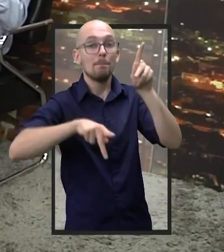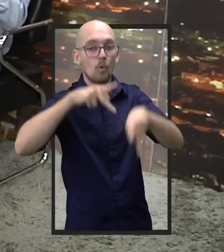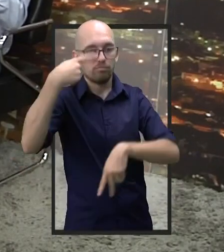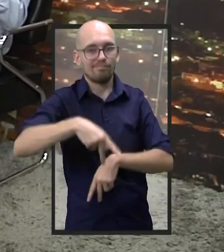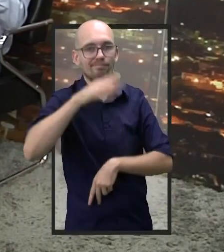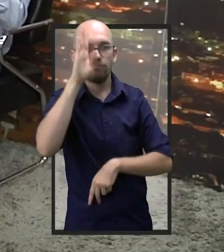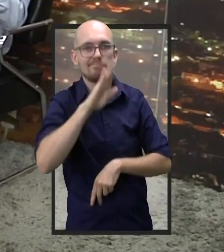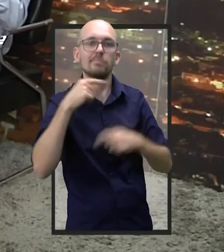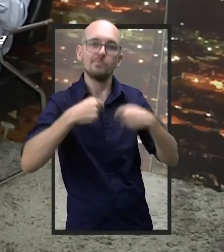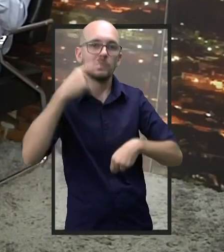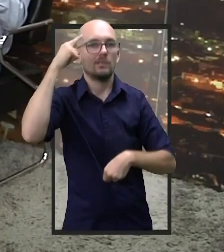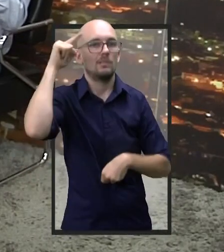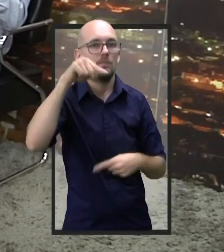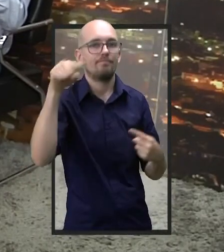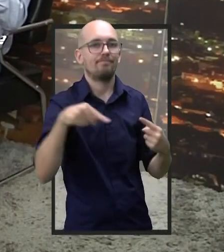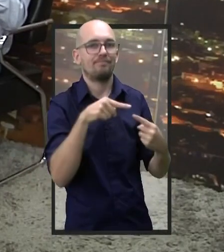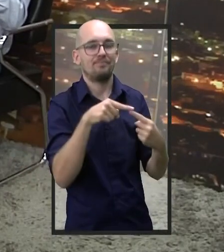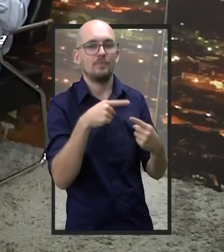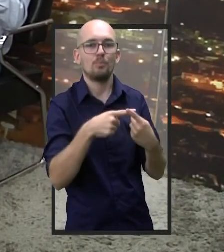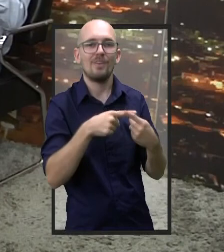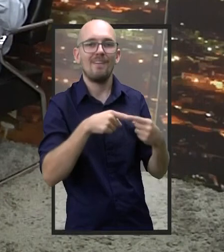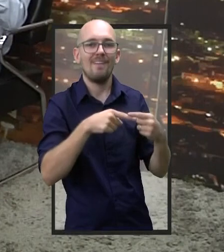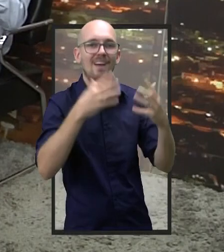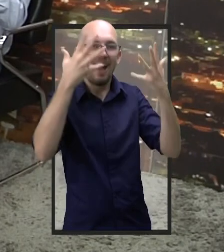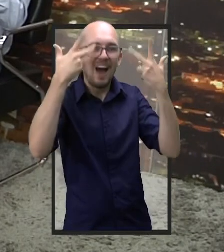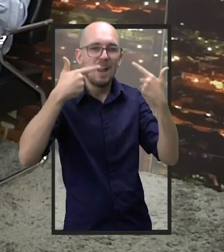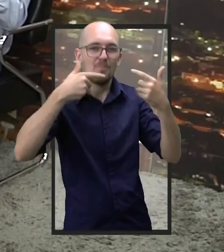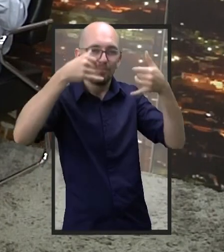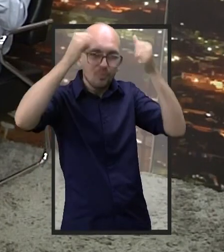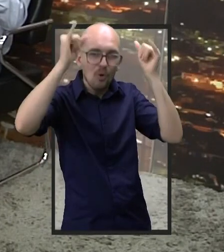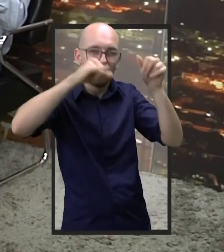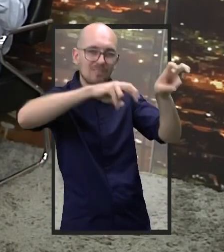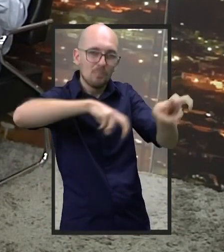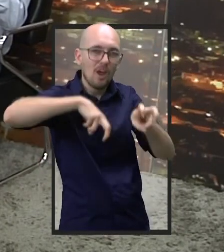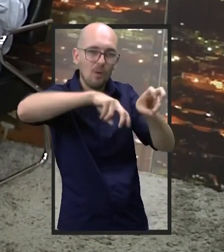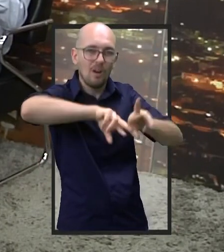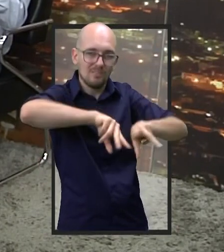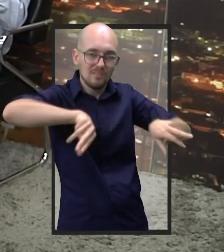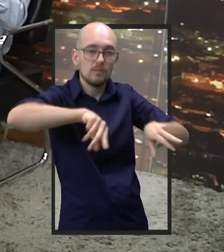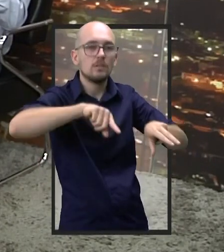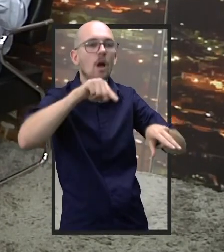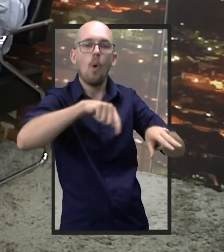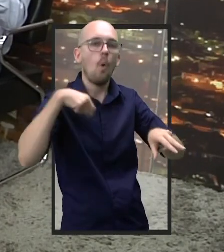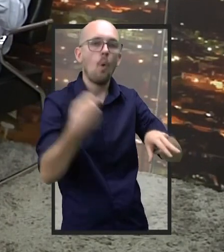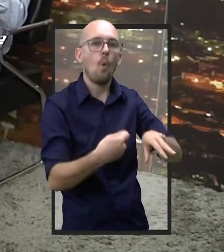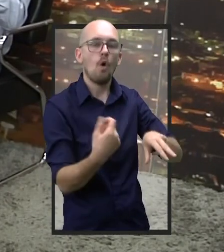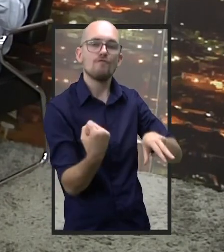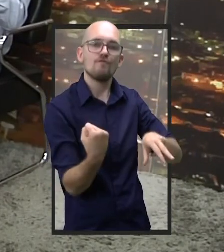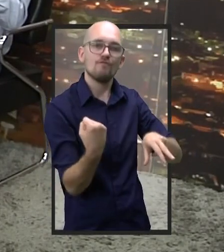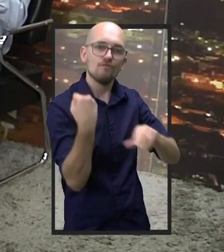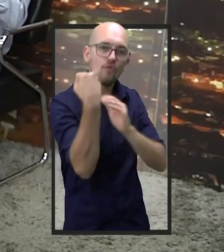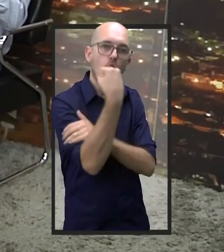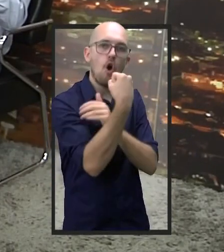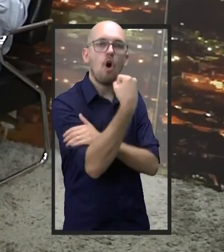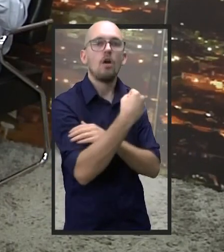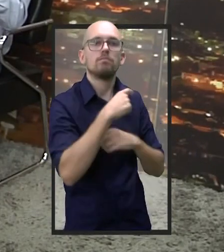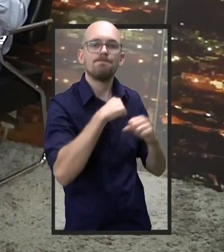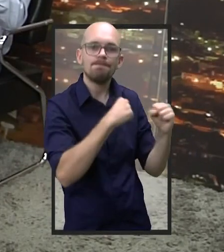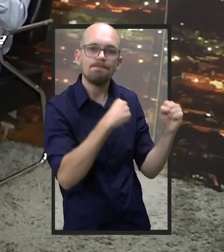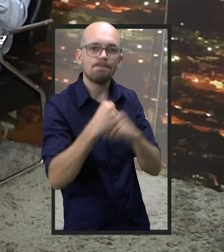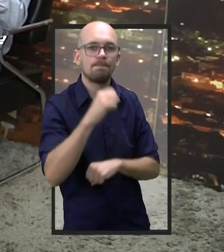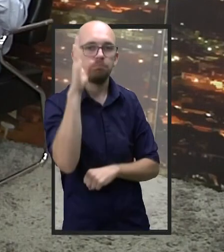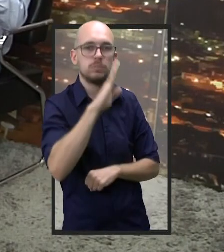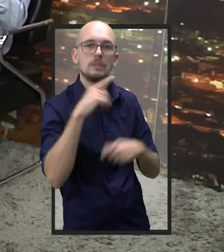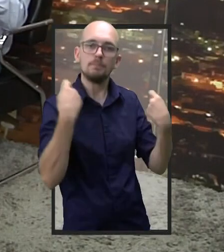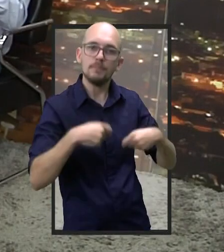pensar, porque a agropecuária é uma força, um potencial que o Brasil precisa